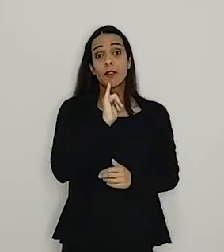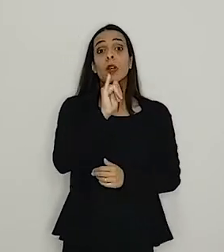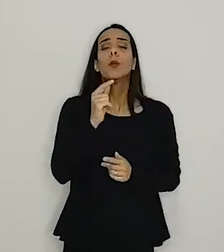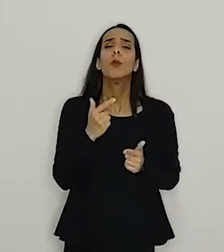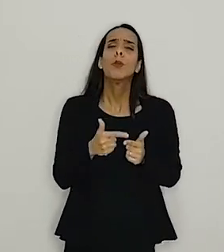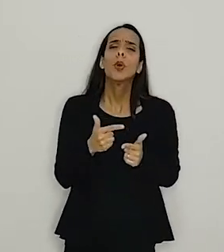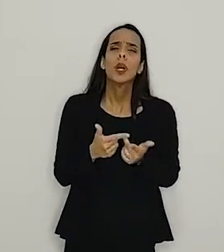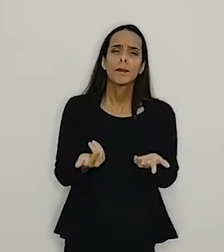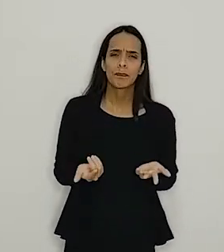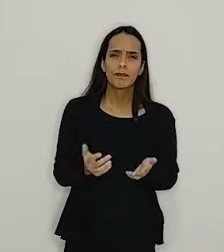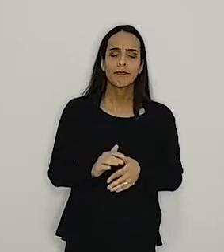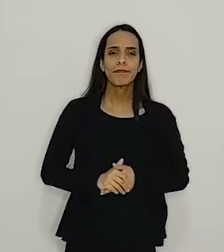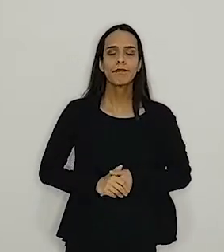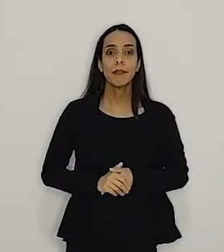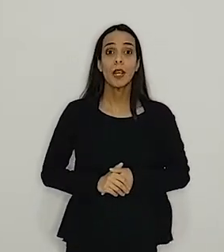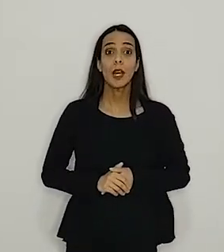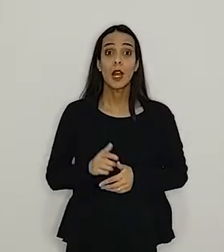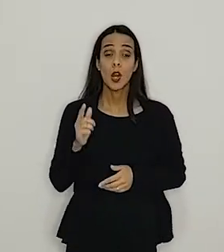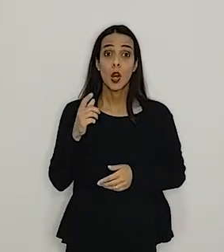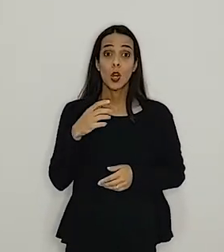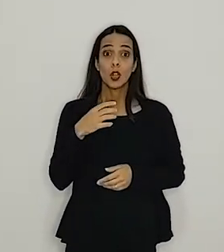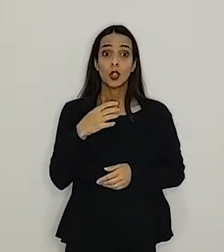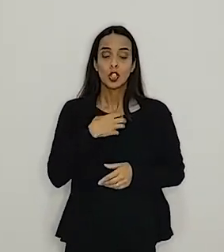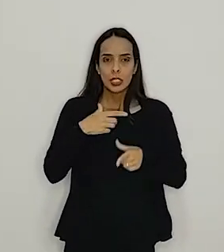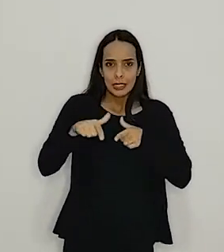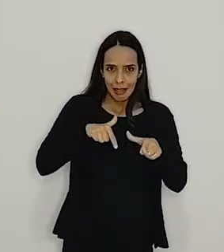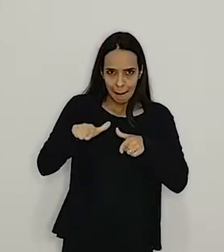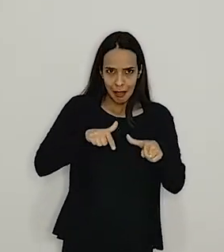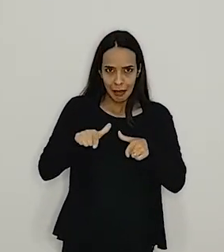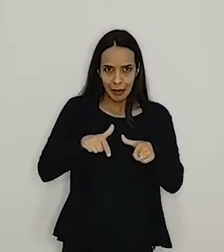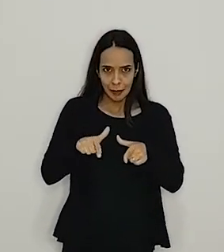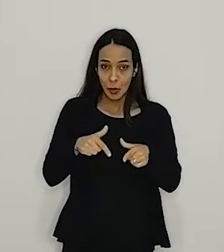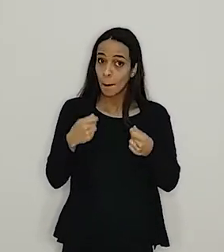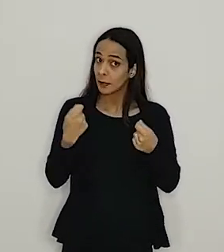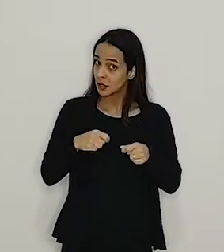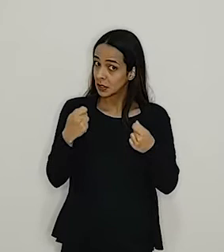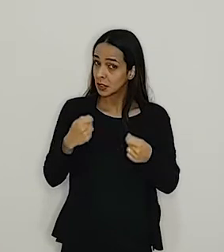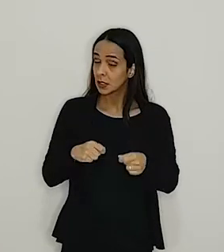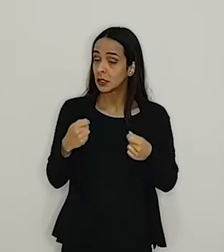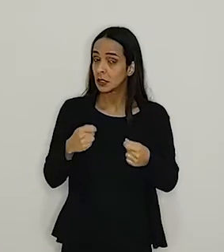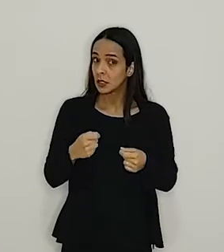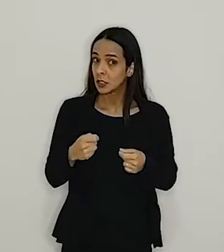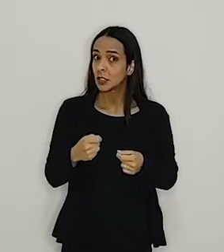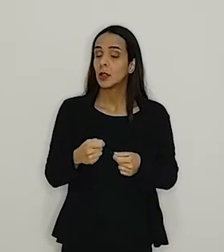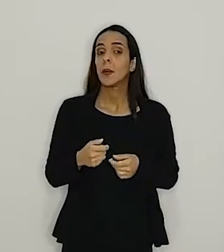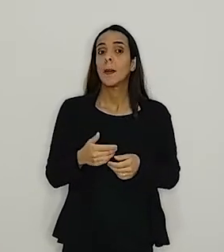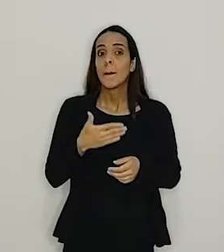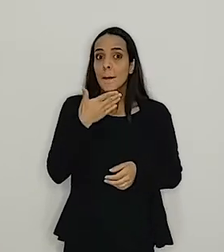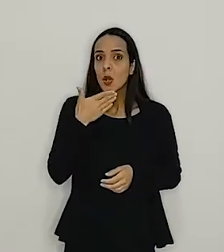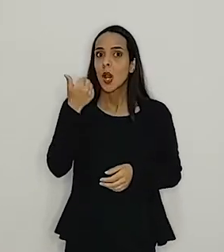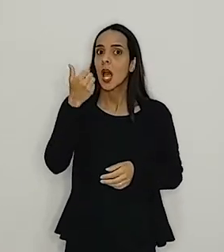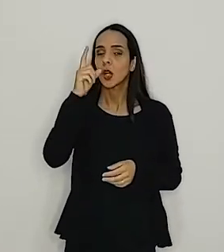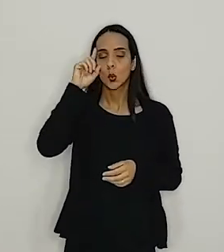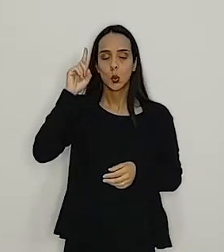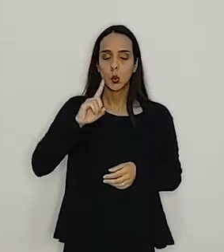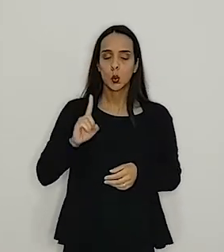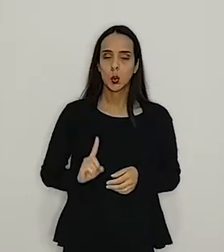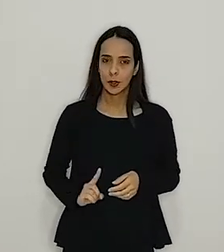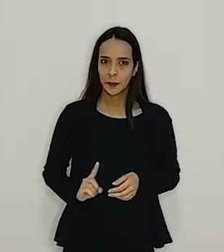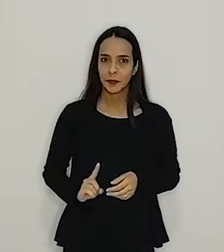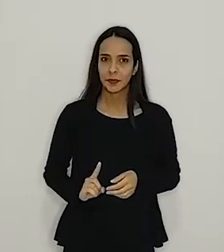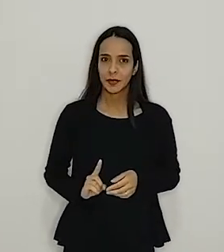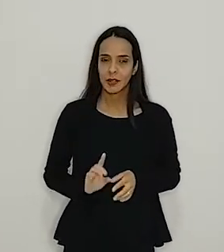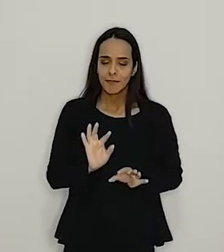Dizendo tudo isso para vocês porque uma ferramenta de trabalho que eu tenho, que eu preciso desenvolver todos os dias e preciso